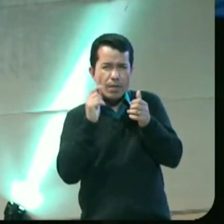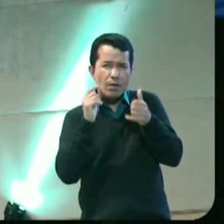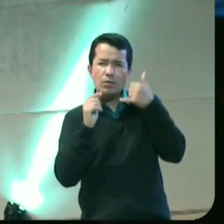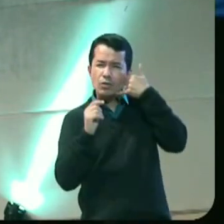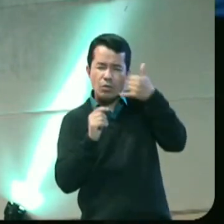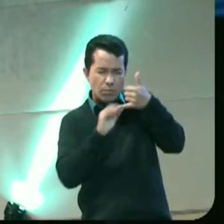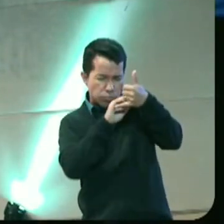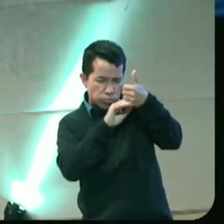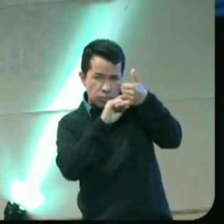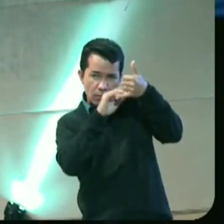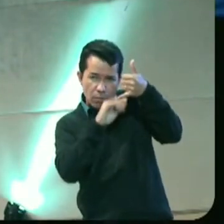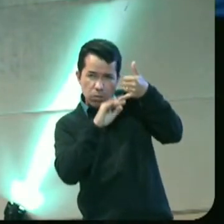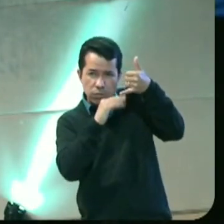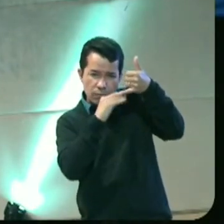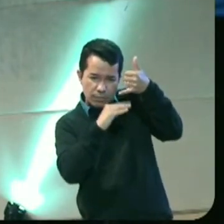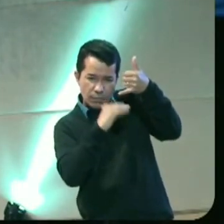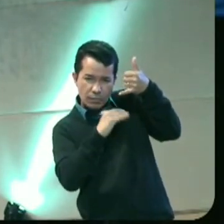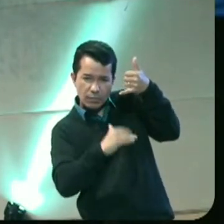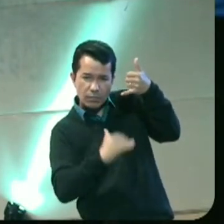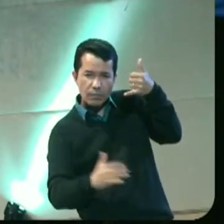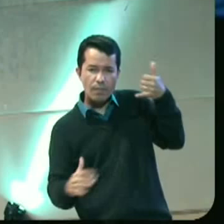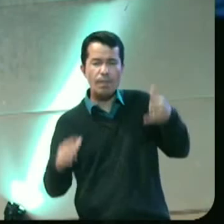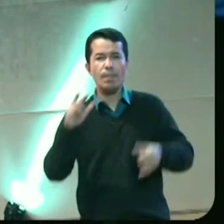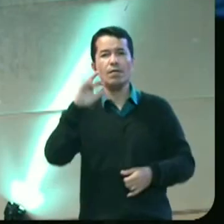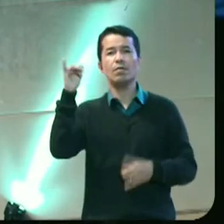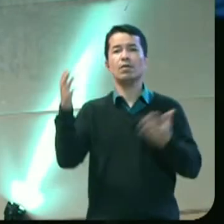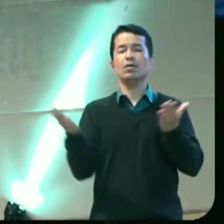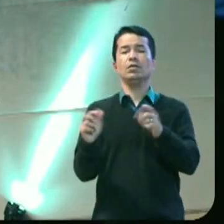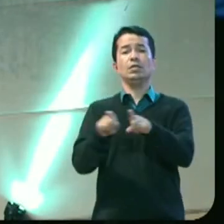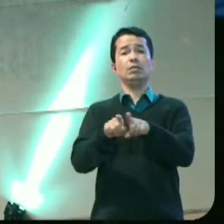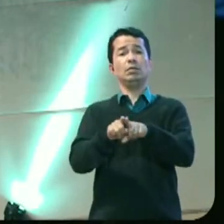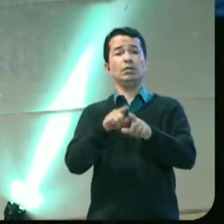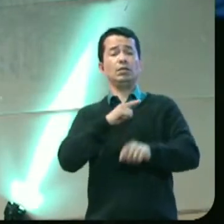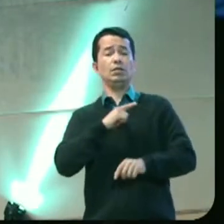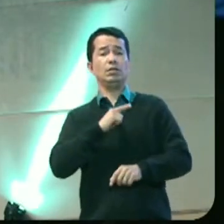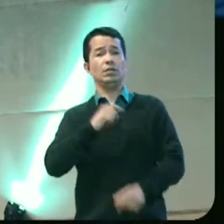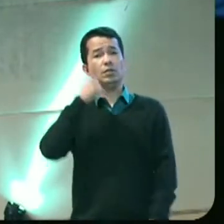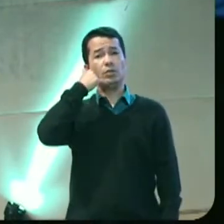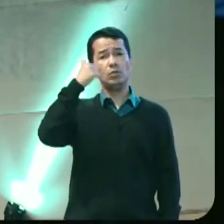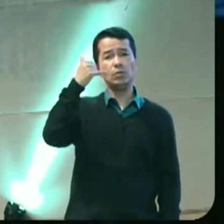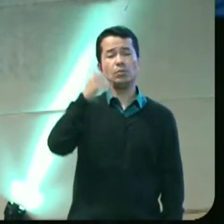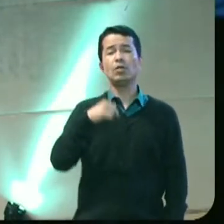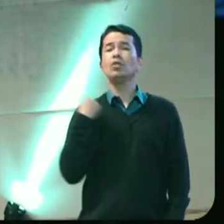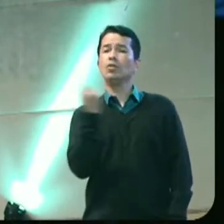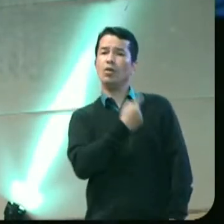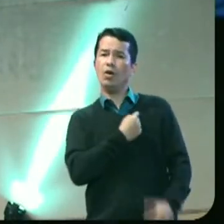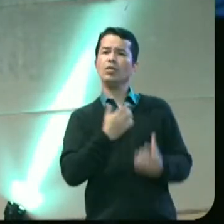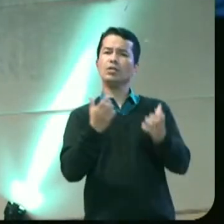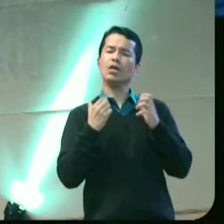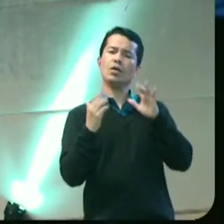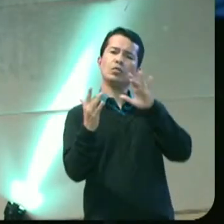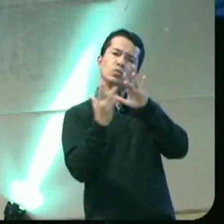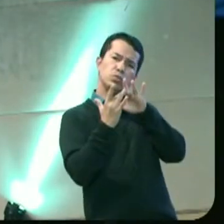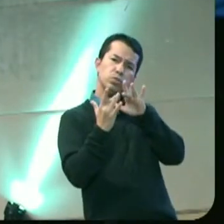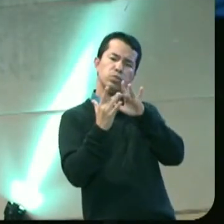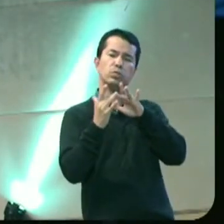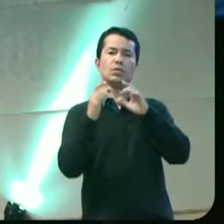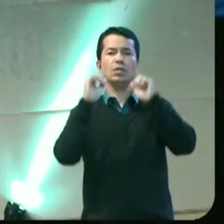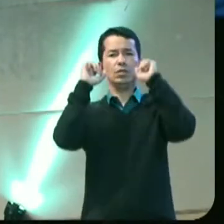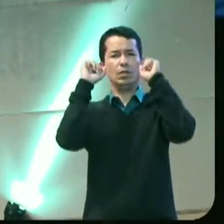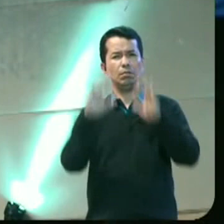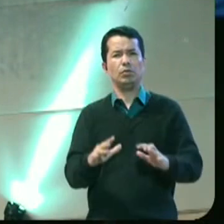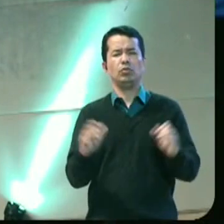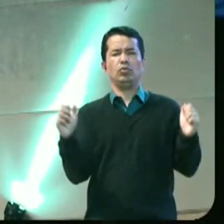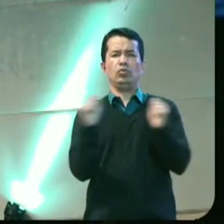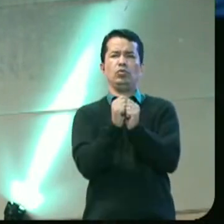Jesus. Eu acho que vai aparecer aí o endereço ou um número de telefone. Nós queremos ter contato contigo, que está entregando a